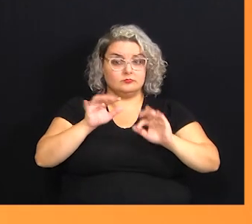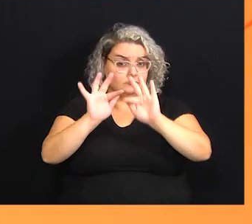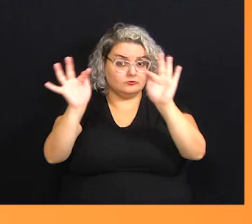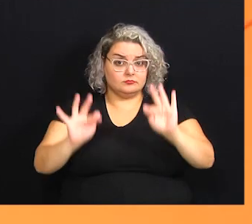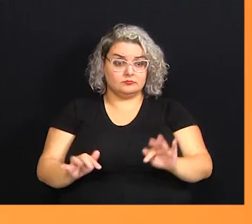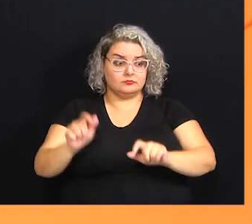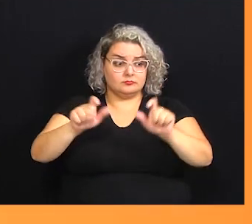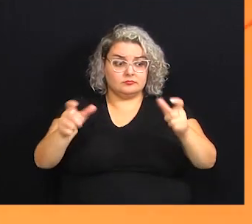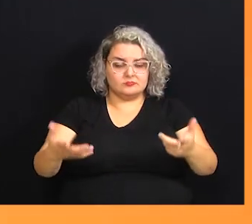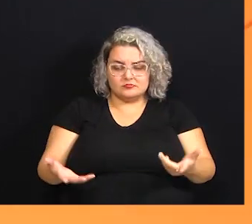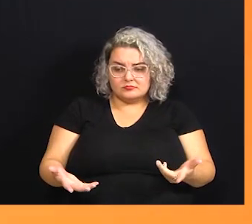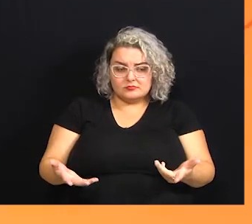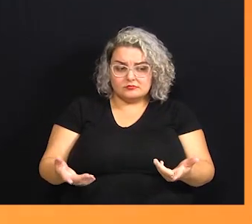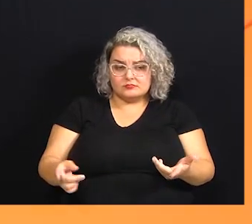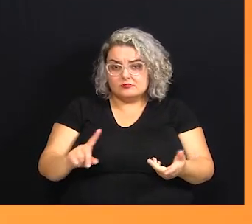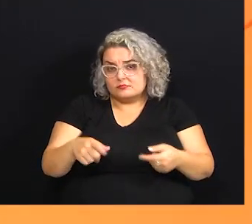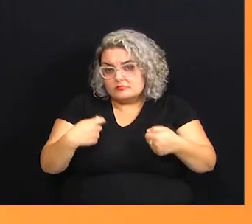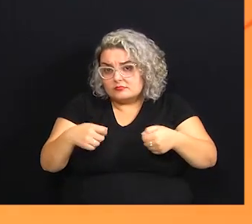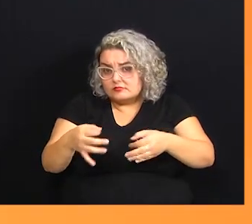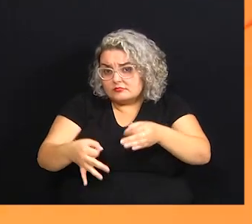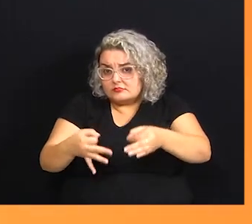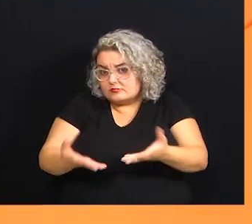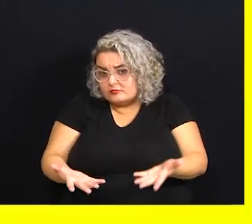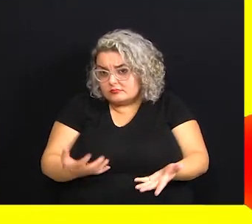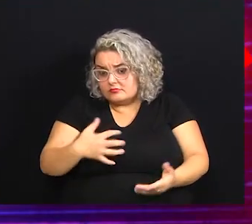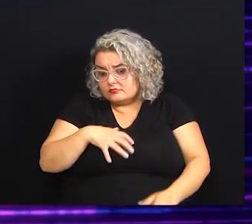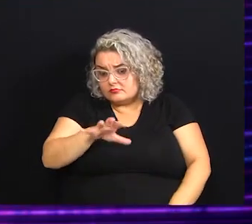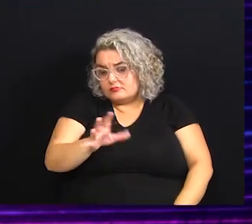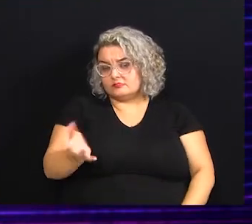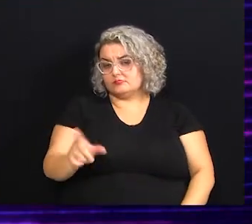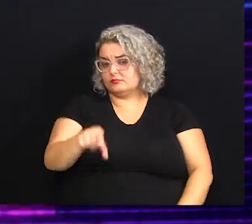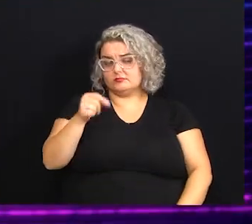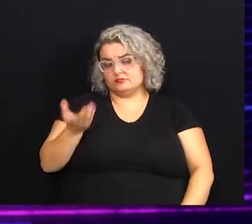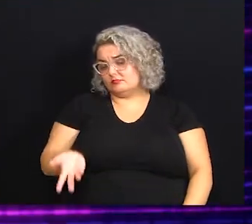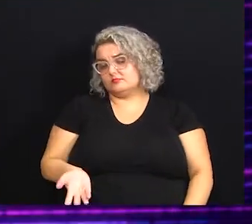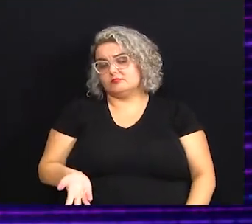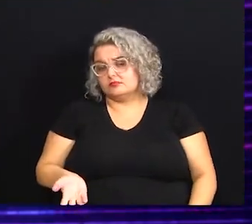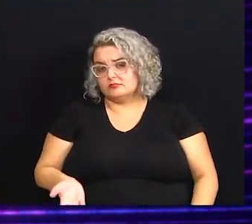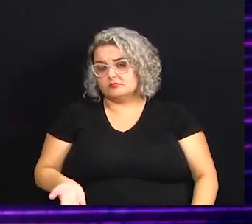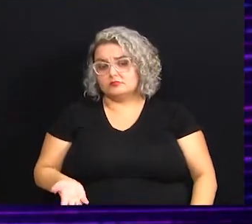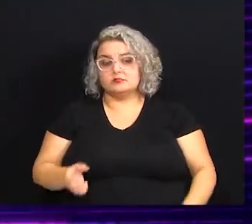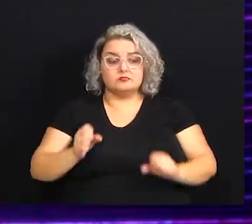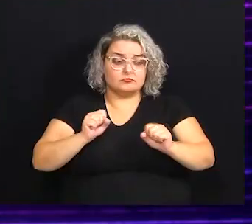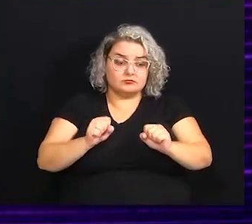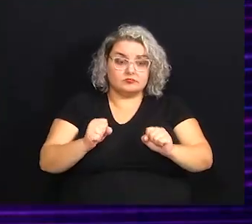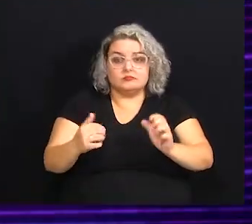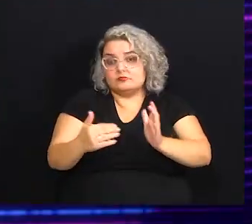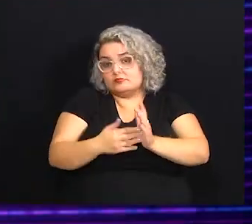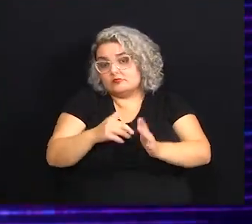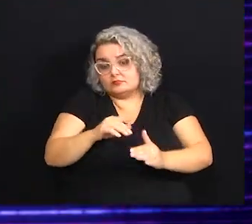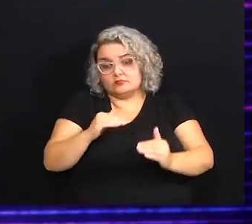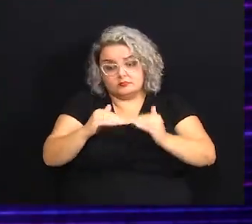outras pessoas, tipo, não precisam julgar você por isso, sabe? Você pode não concordar com o